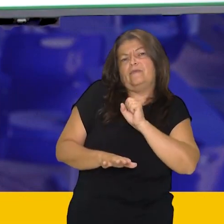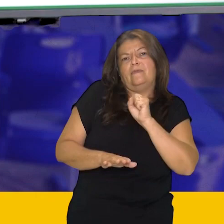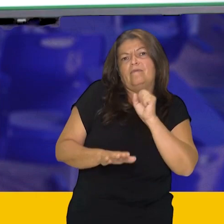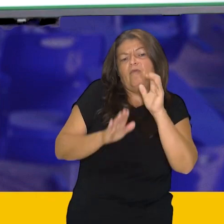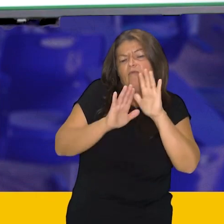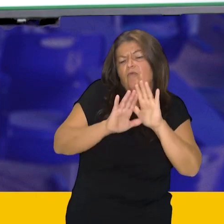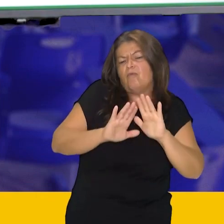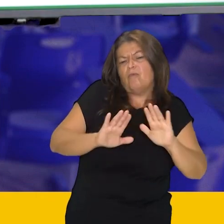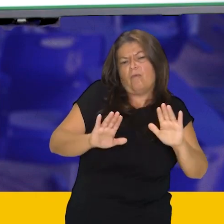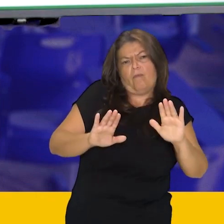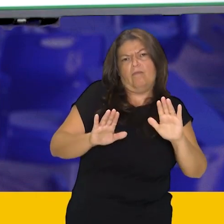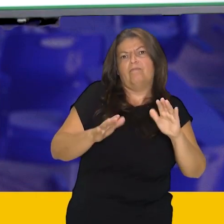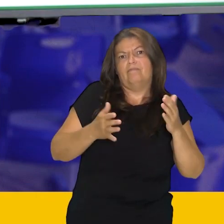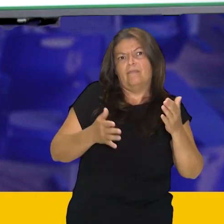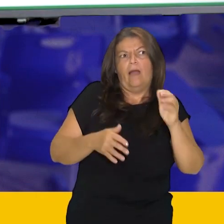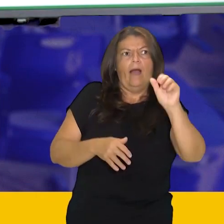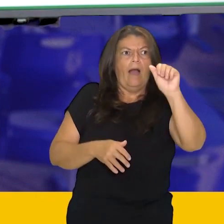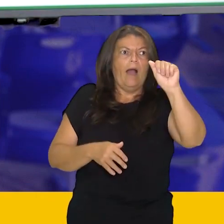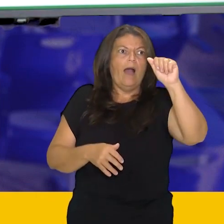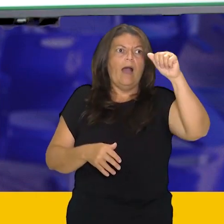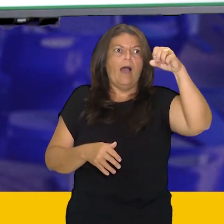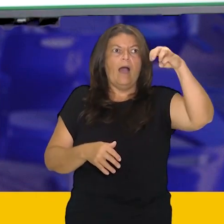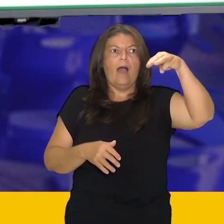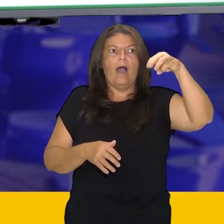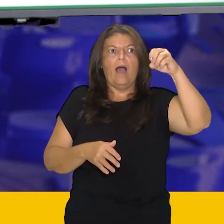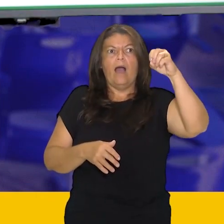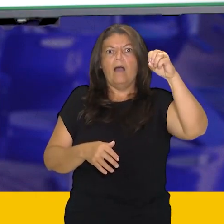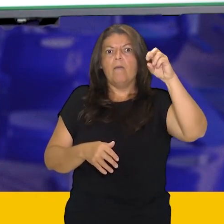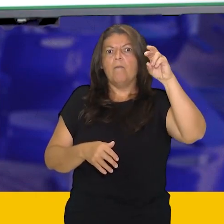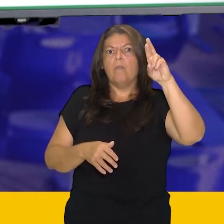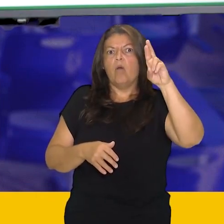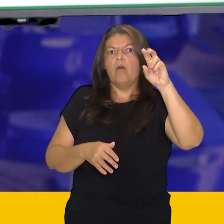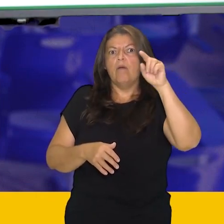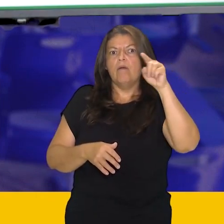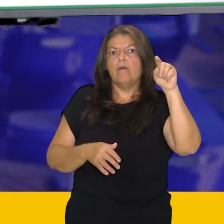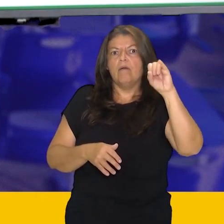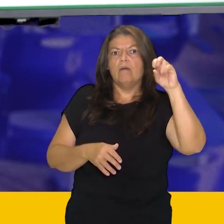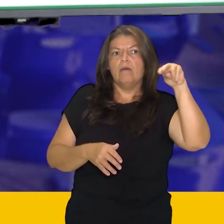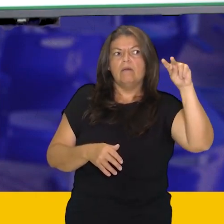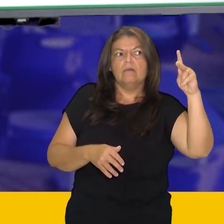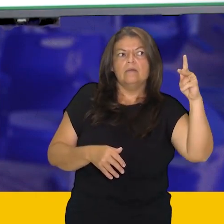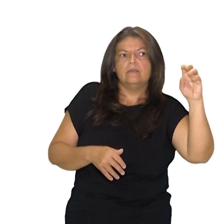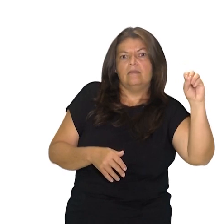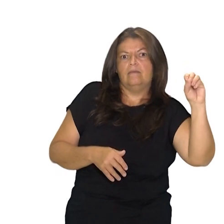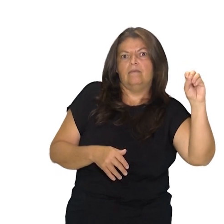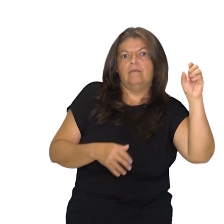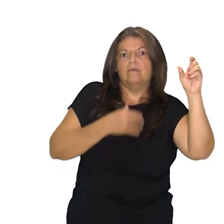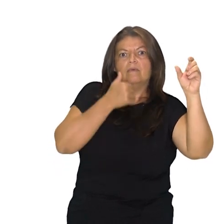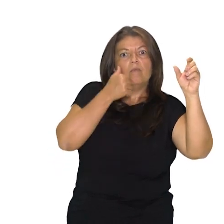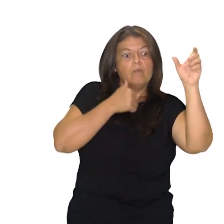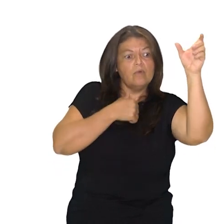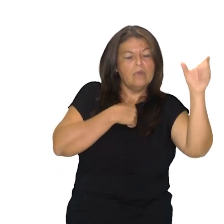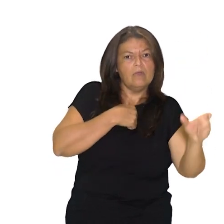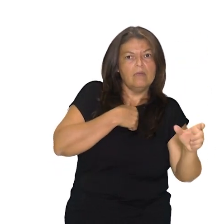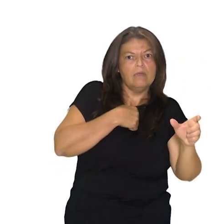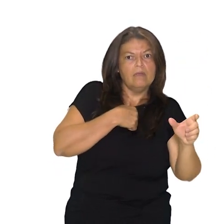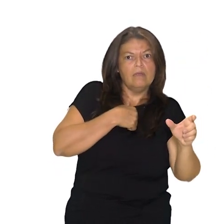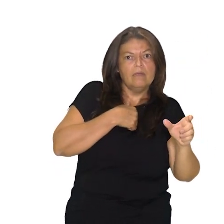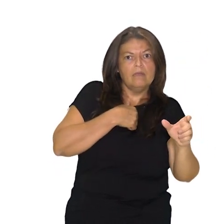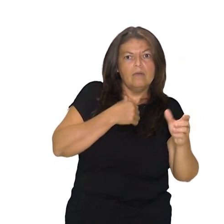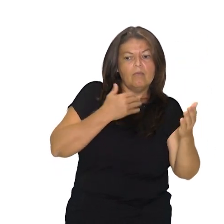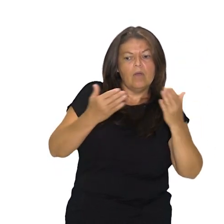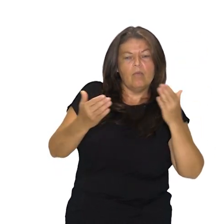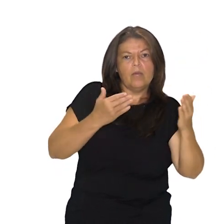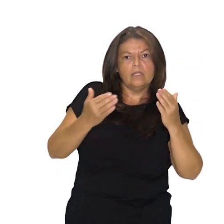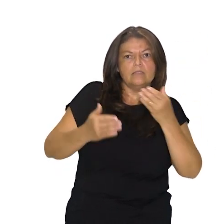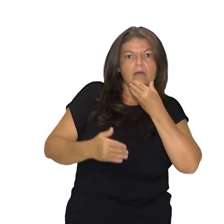influencia na escolha de palavras e de expressões quando ela estiver falando ou escrevendo. E nós estamos falando aqui, gente,